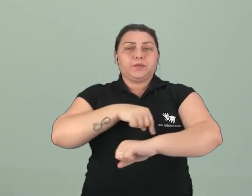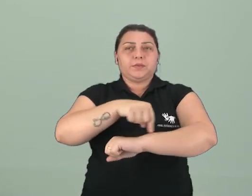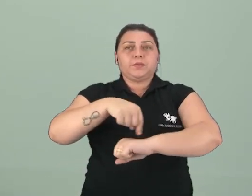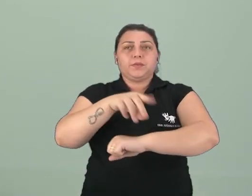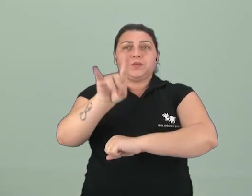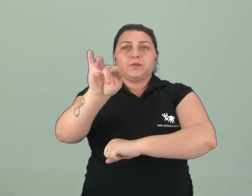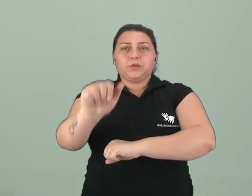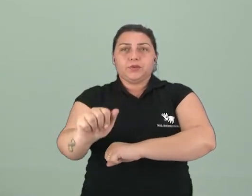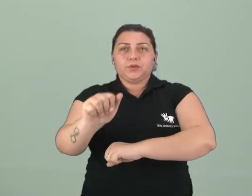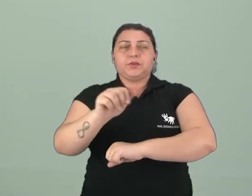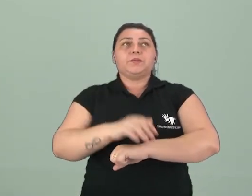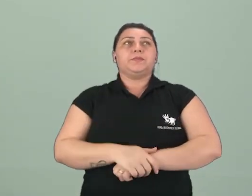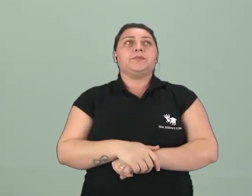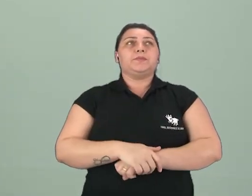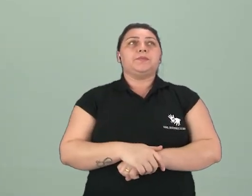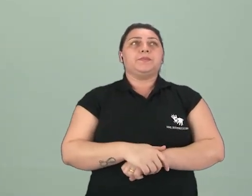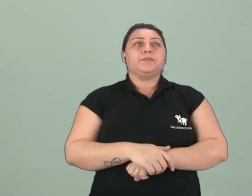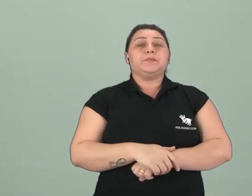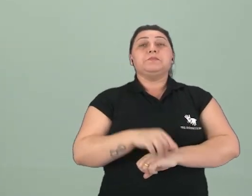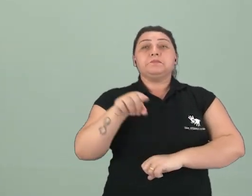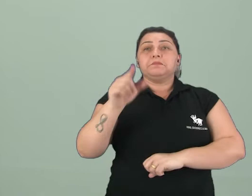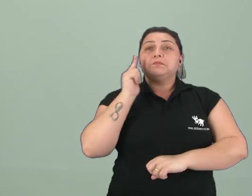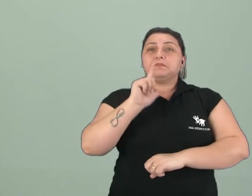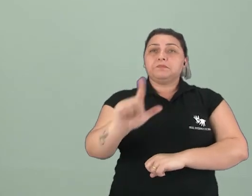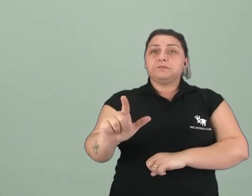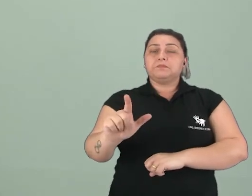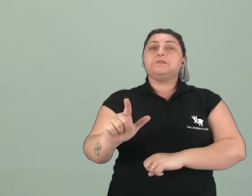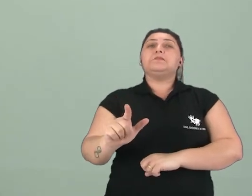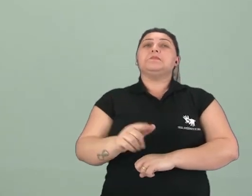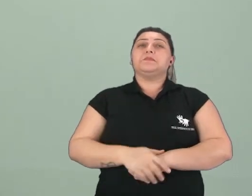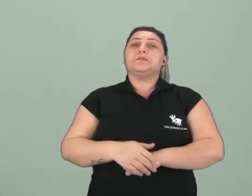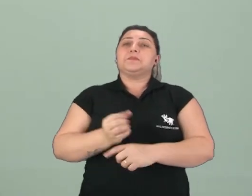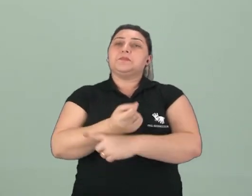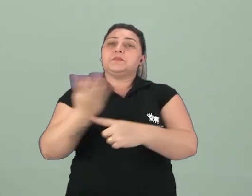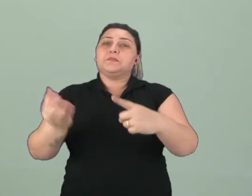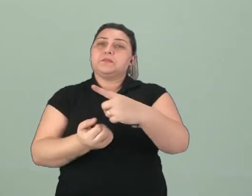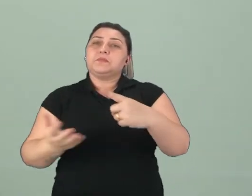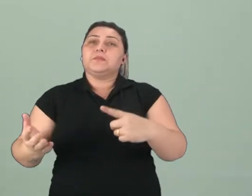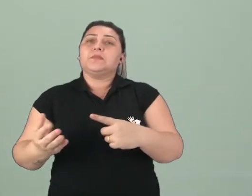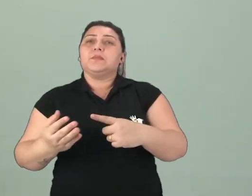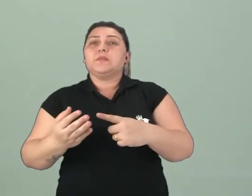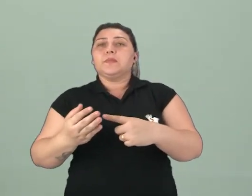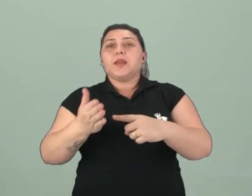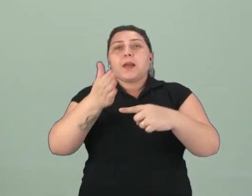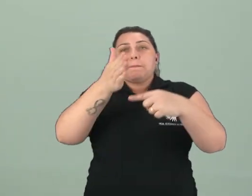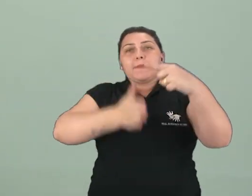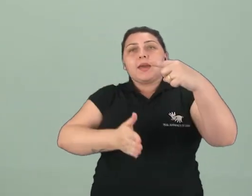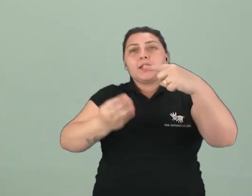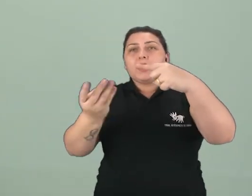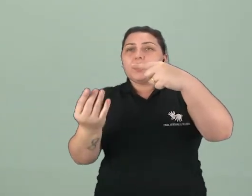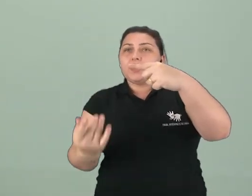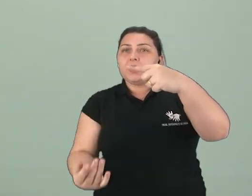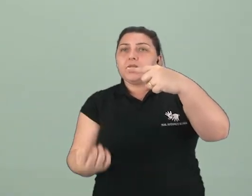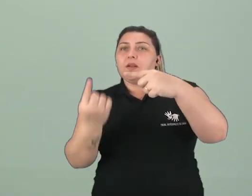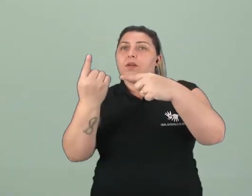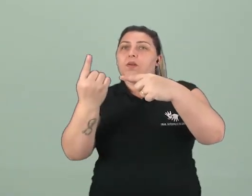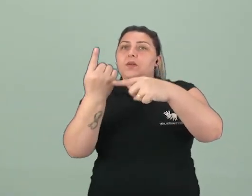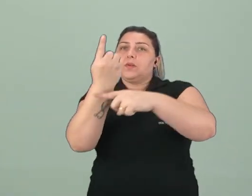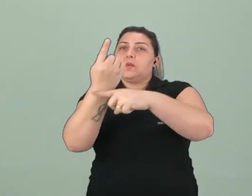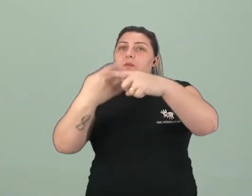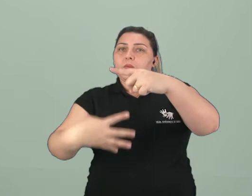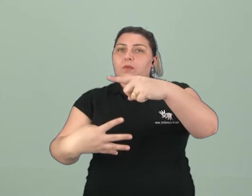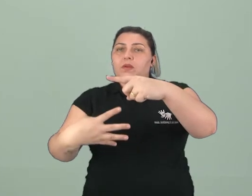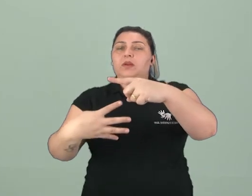do dia. E aí você conseguiria fracionando, né? Depois o meio-dia, metade da areia, né? Um quarto do dia,